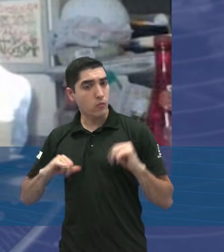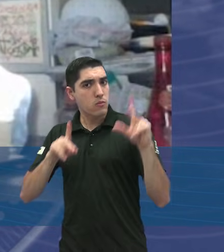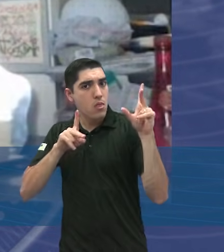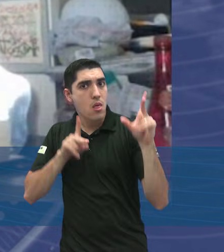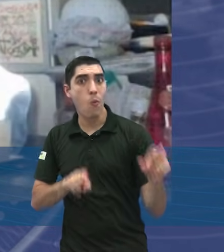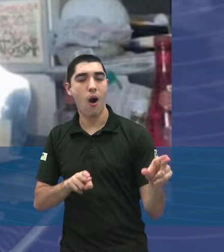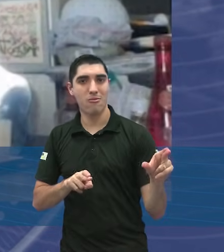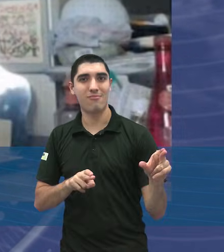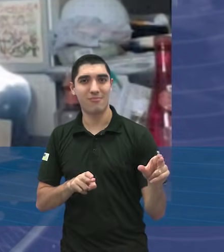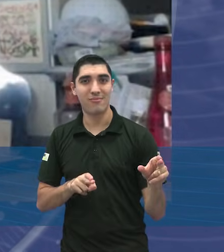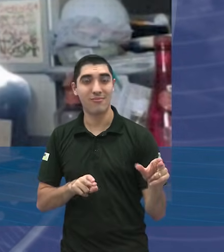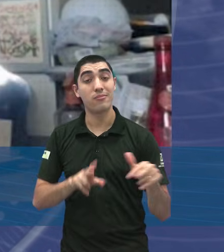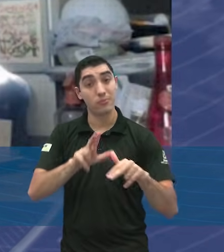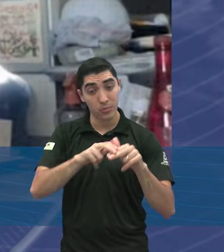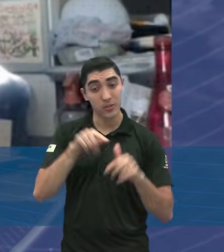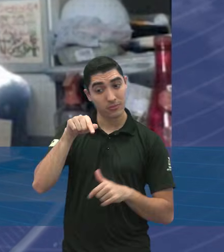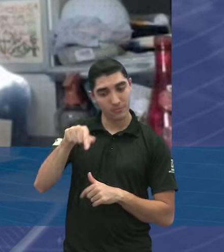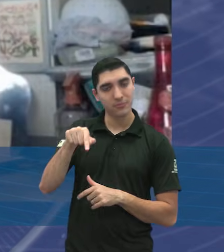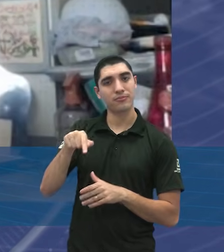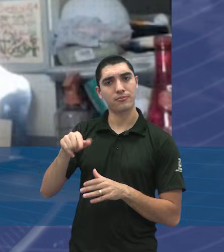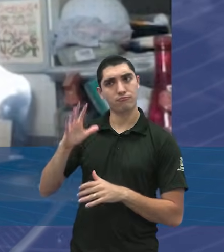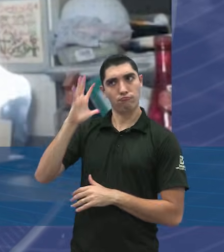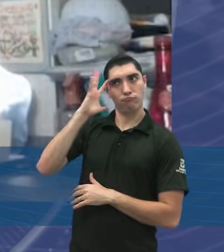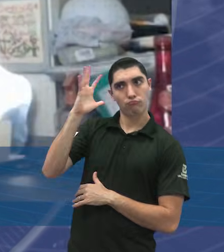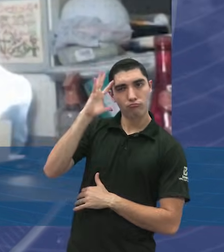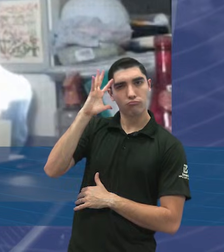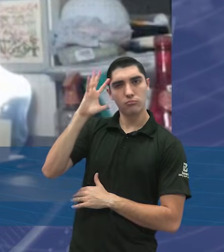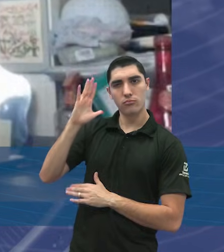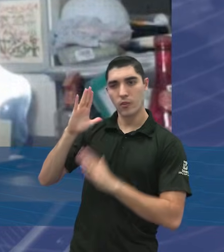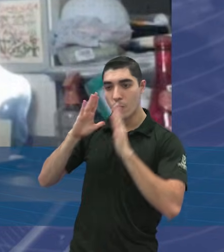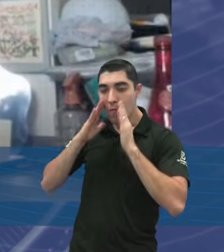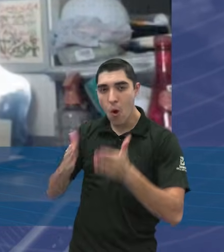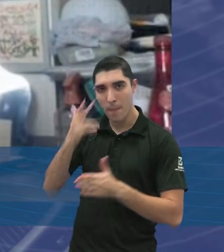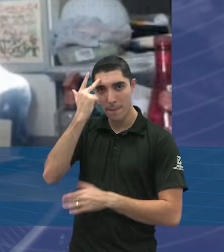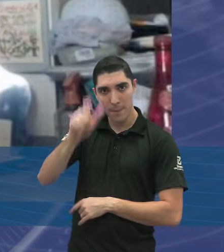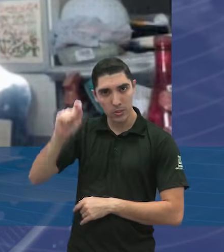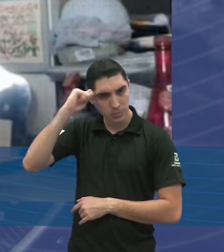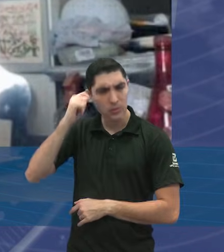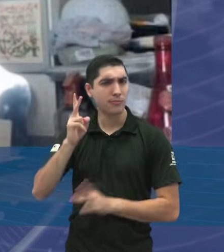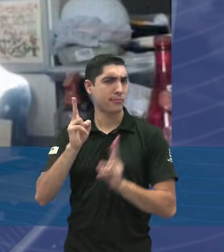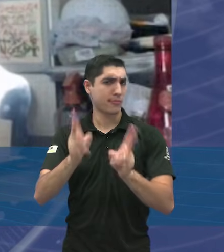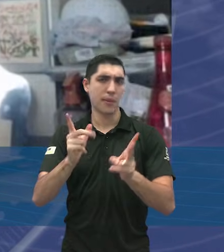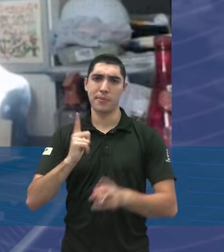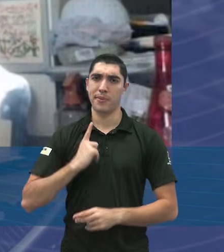dores semelhantes. Então, a intelectualidade negra, ela existe, sempre existiu,